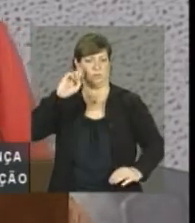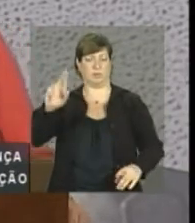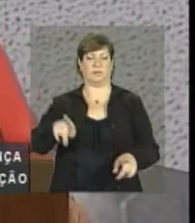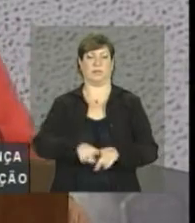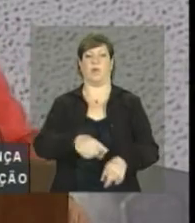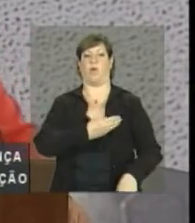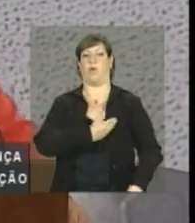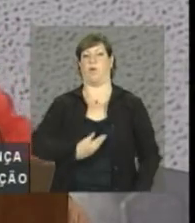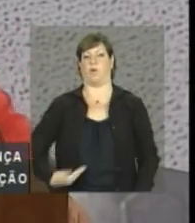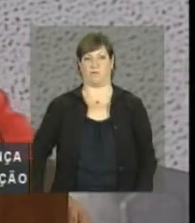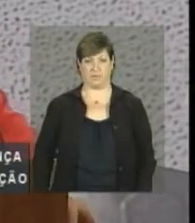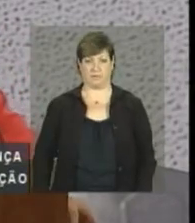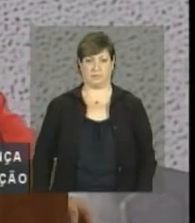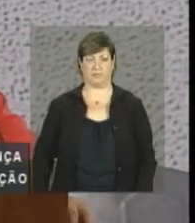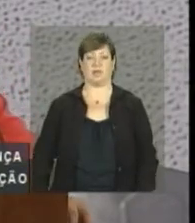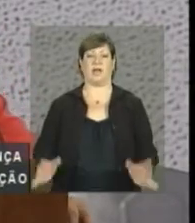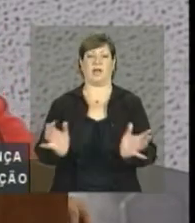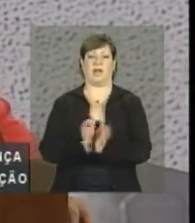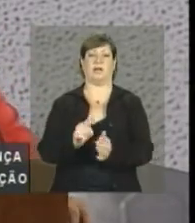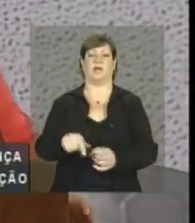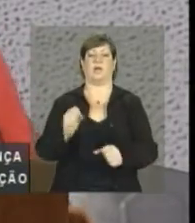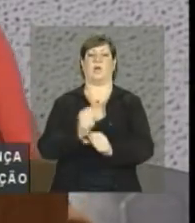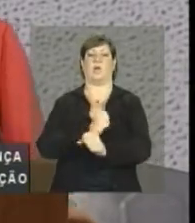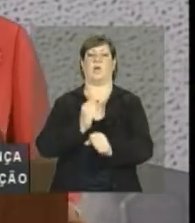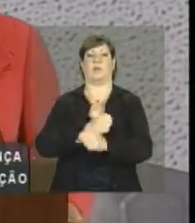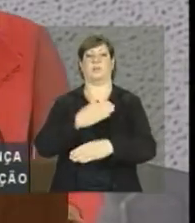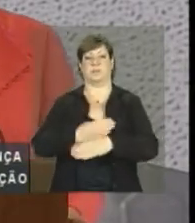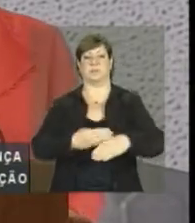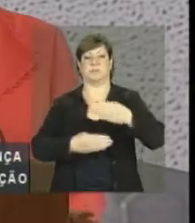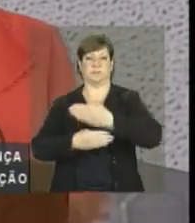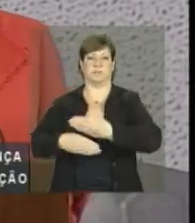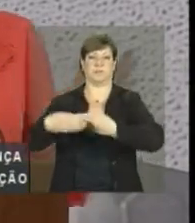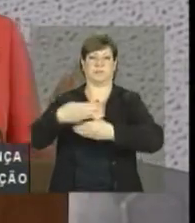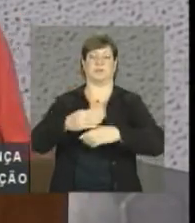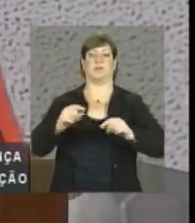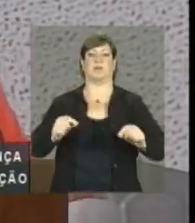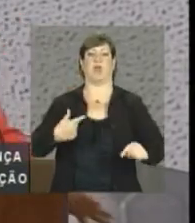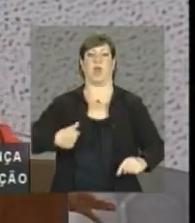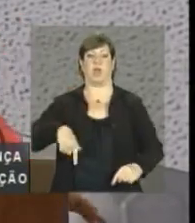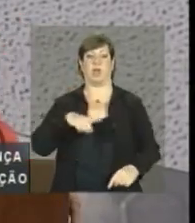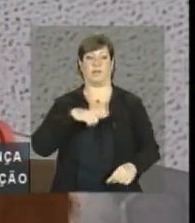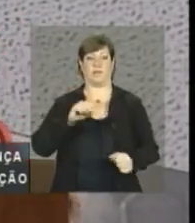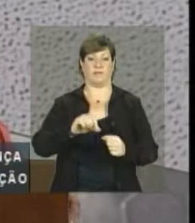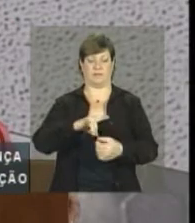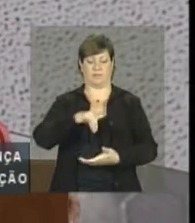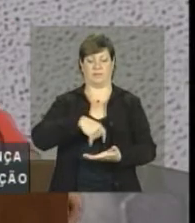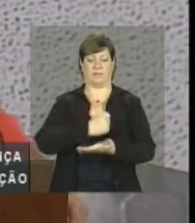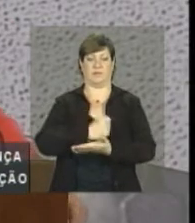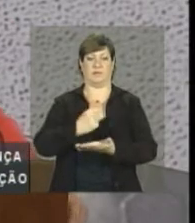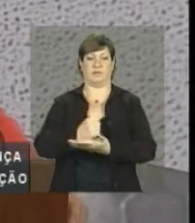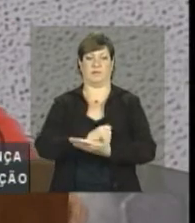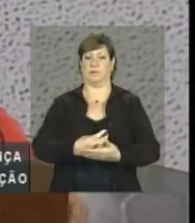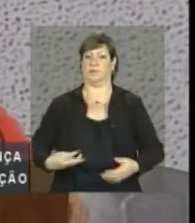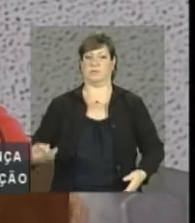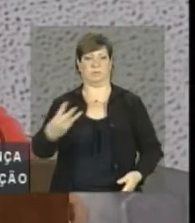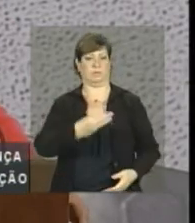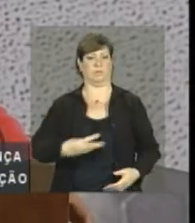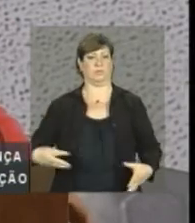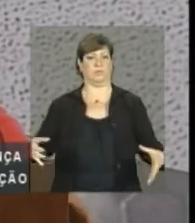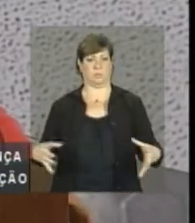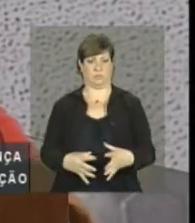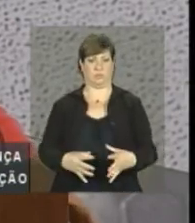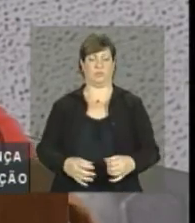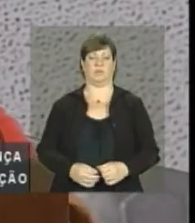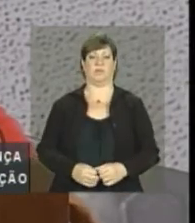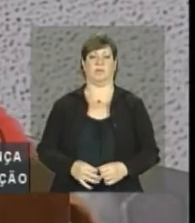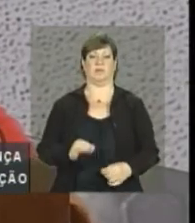na área da construção civil. Nós estamos celebrando um acordo tripartite. Esse